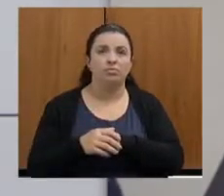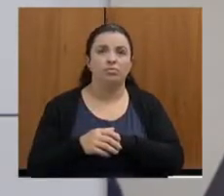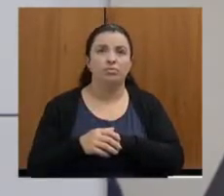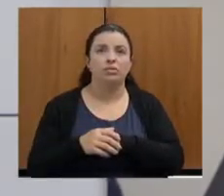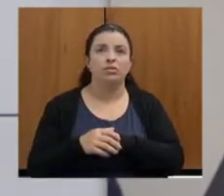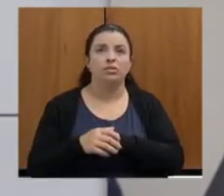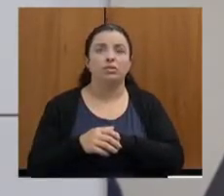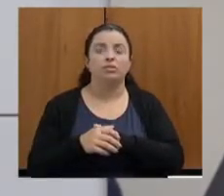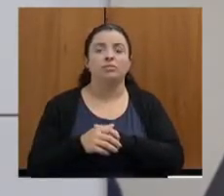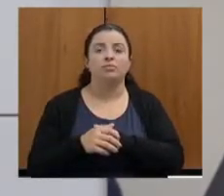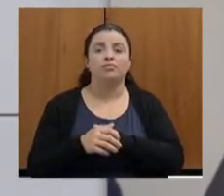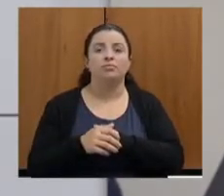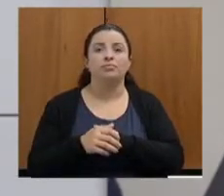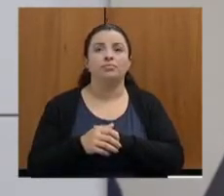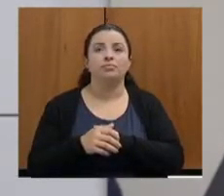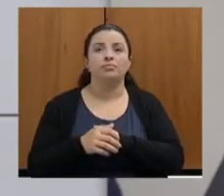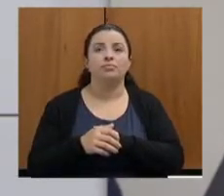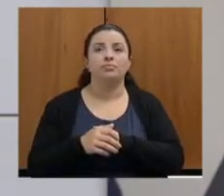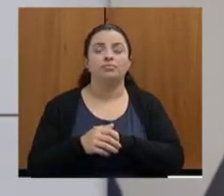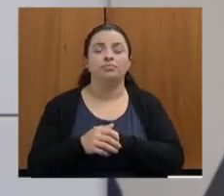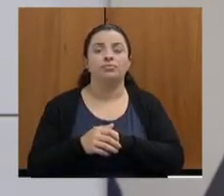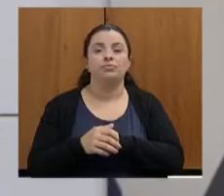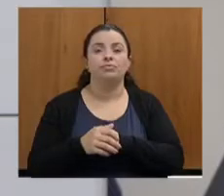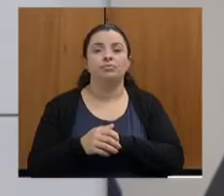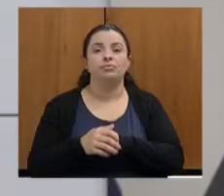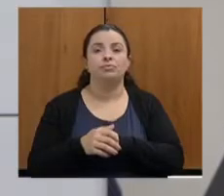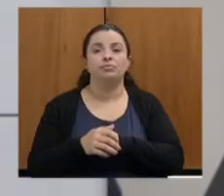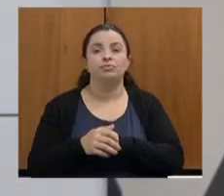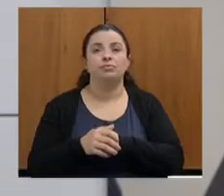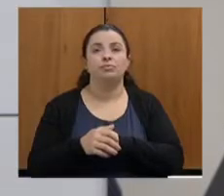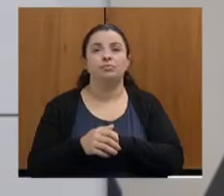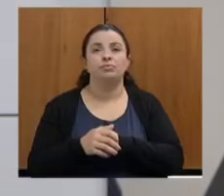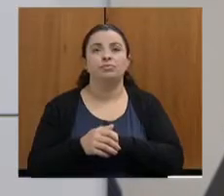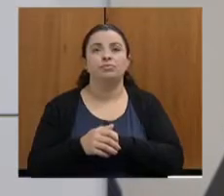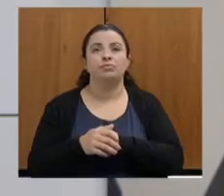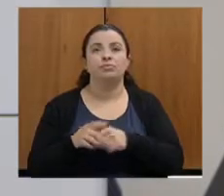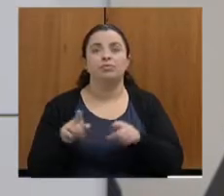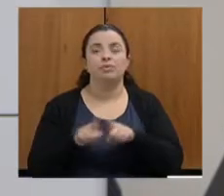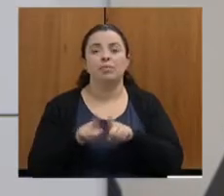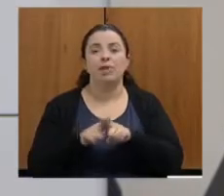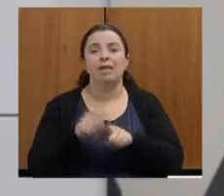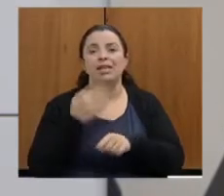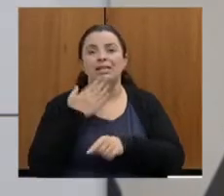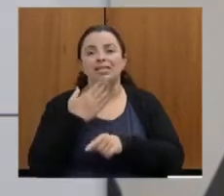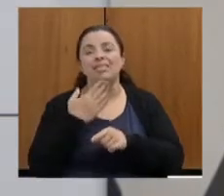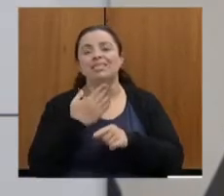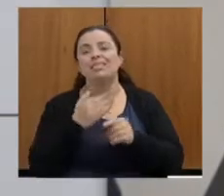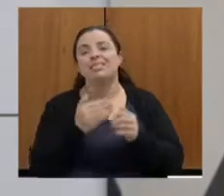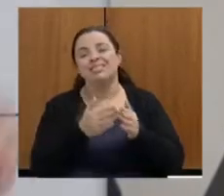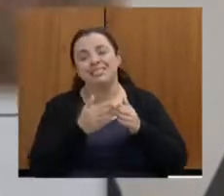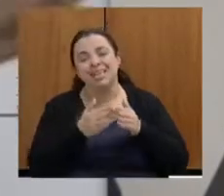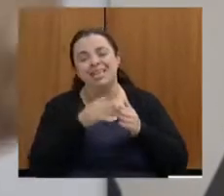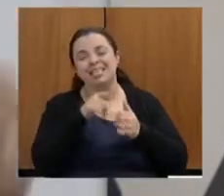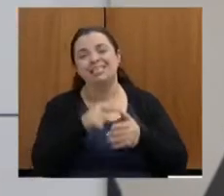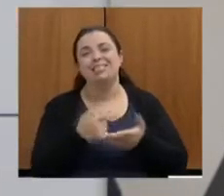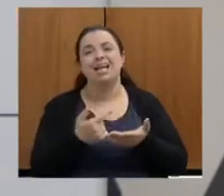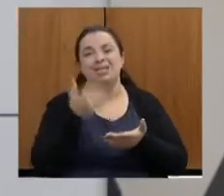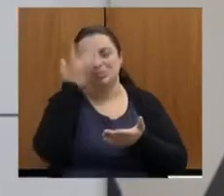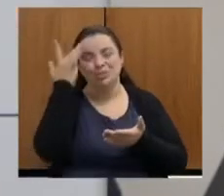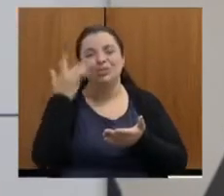cumpridos bom então pode passar eh peço licença tá Guerreiras de Gesteira aí porque